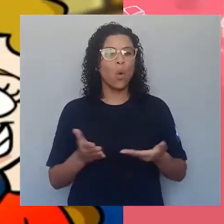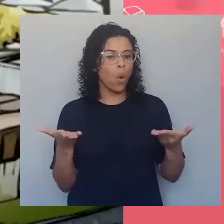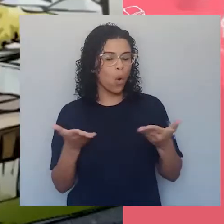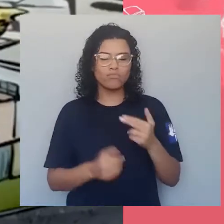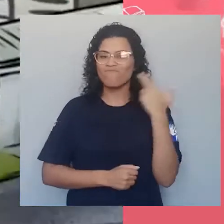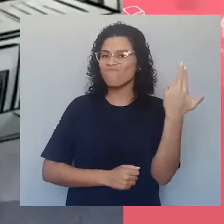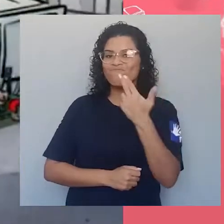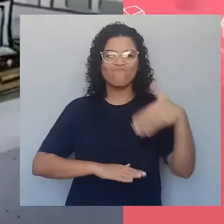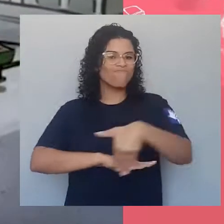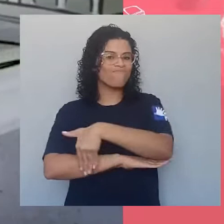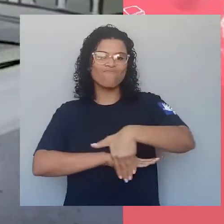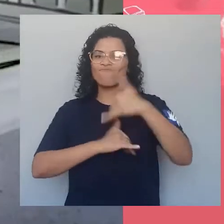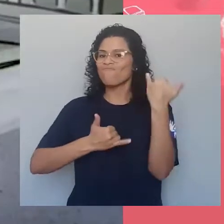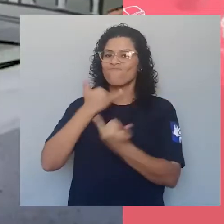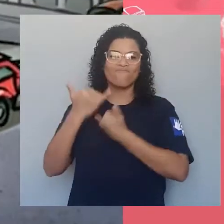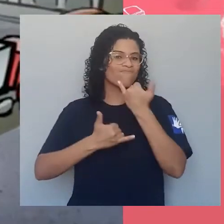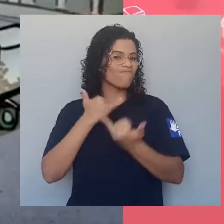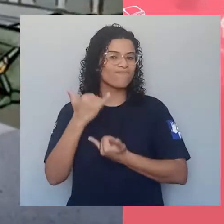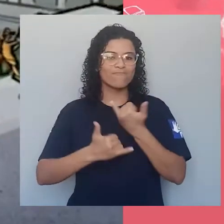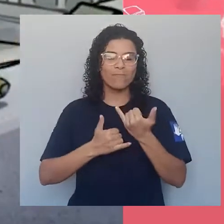na rua. Tem muito carro, né?